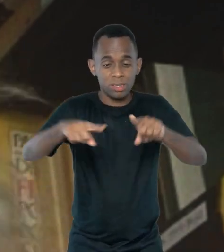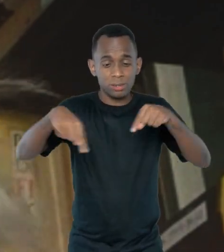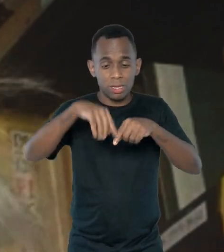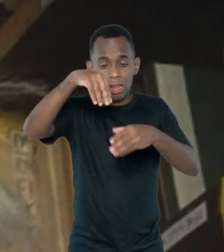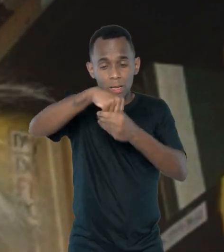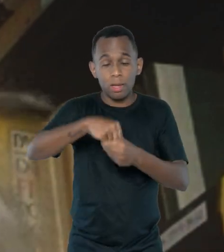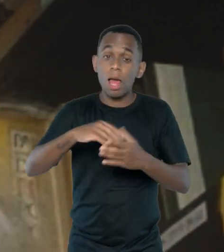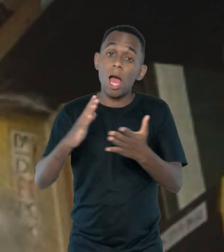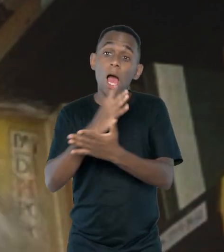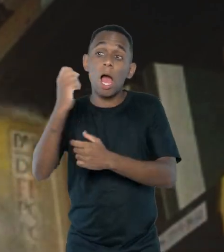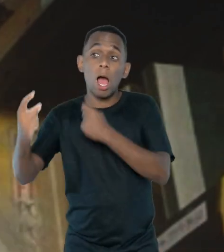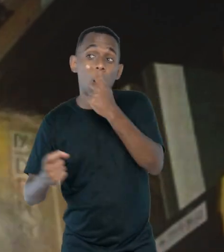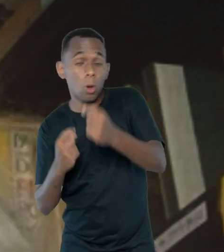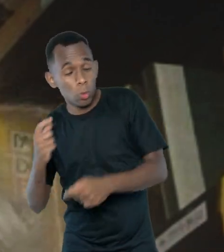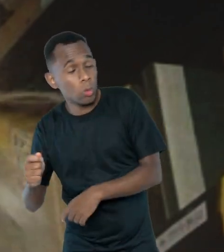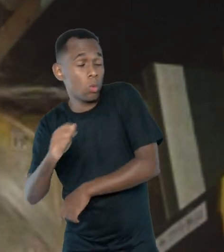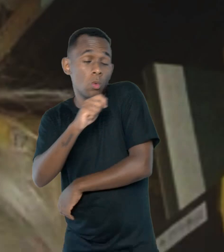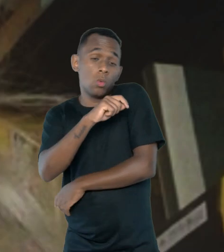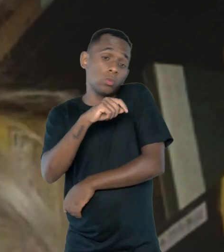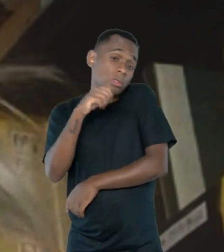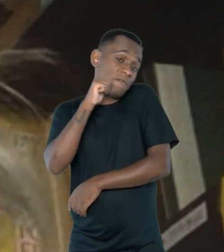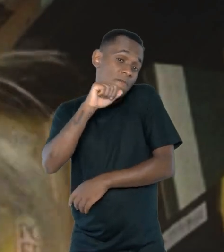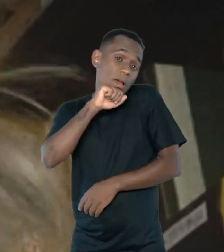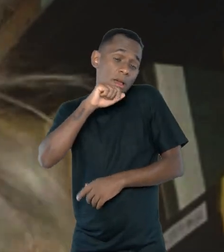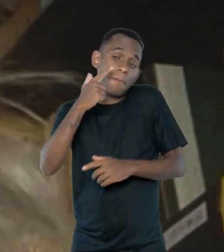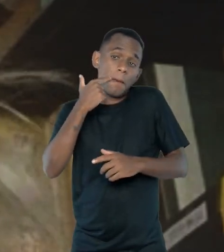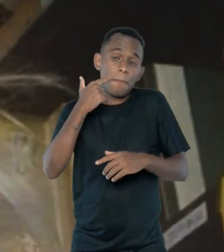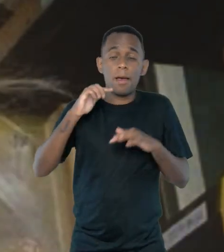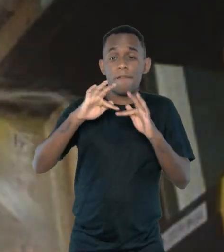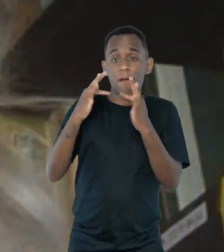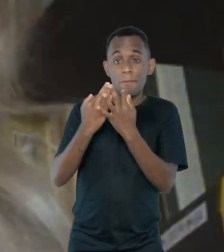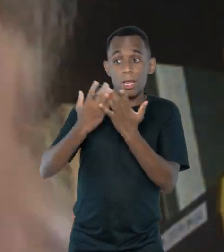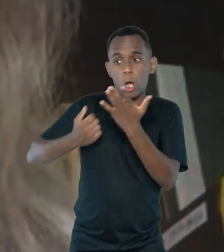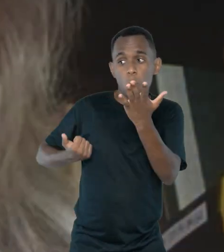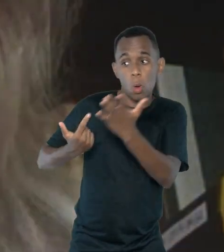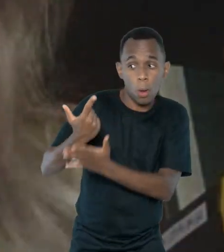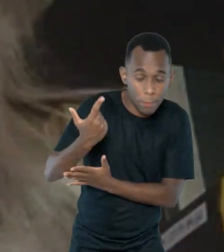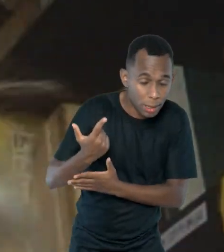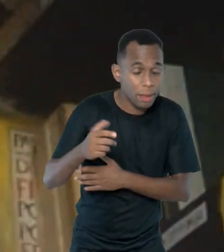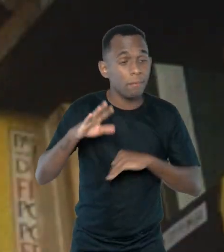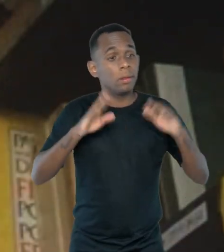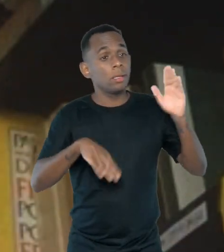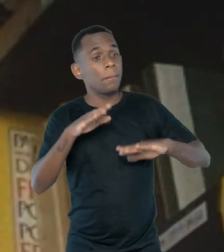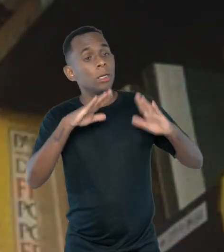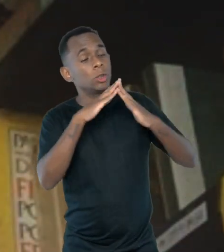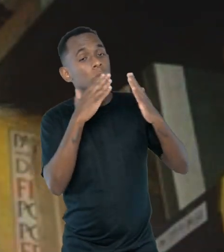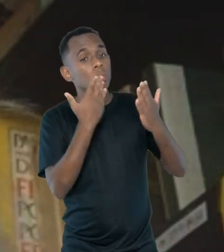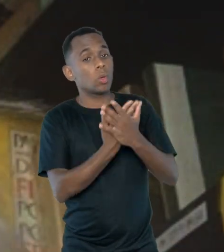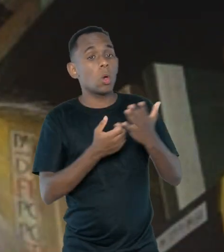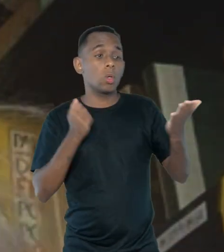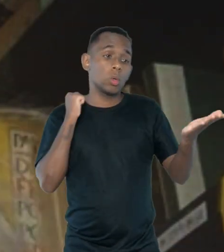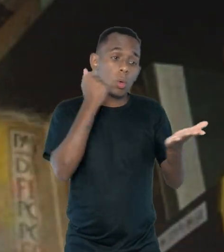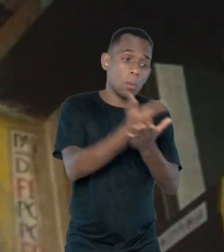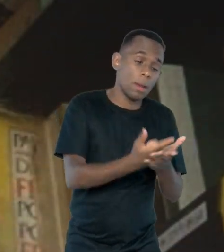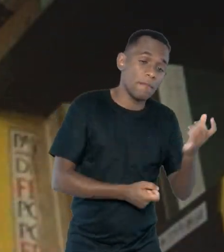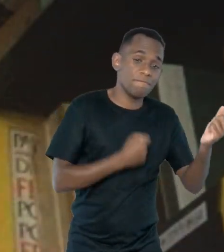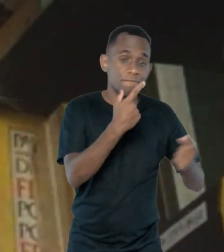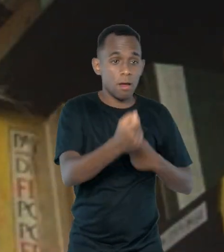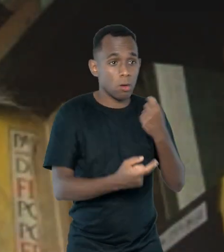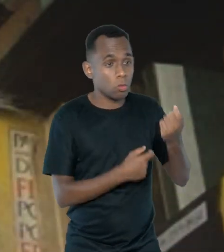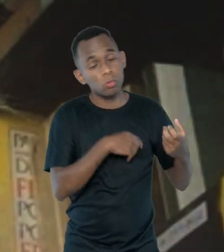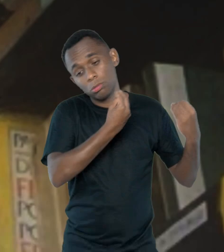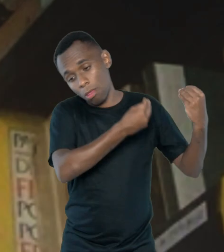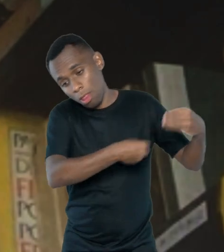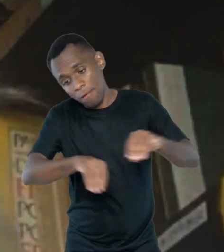se esforçava, comprava, era um esforço, né, da família. Às vezes, a escola, com alguma verba, comprava alguns volumes e a